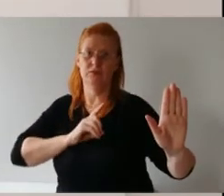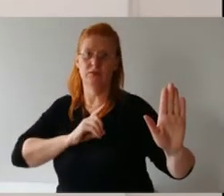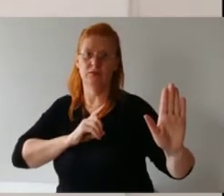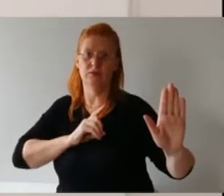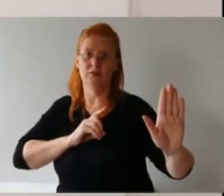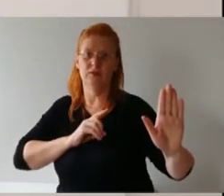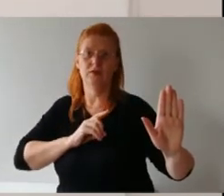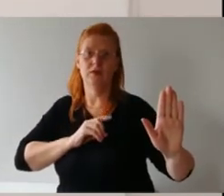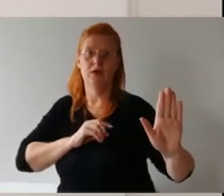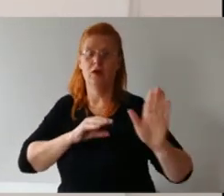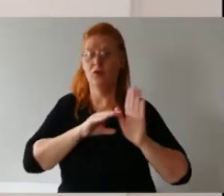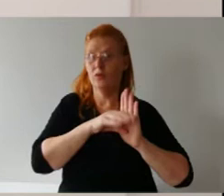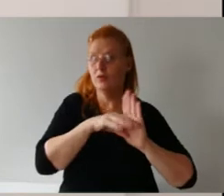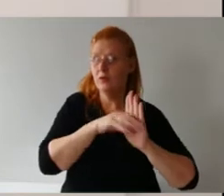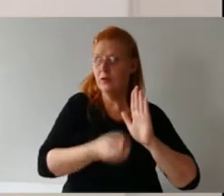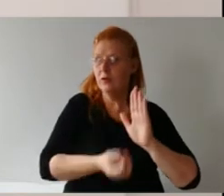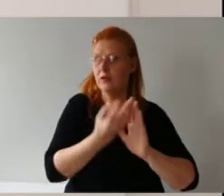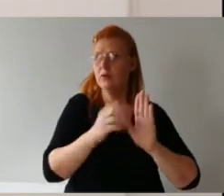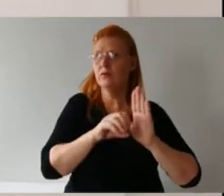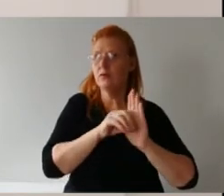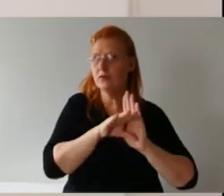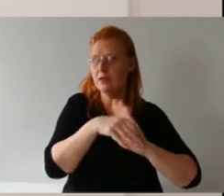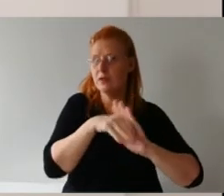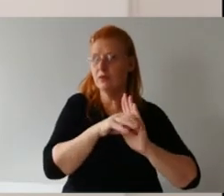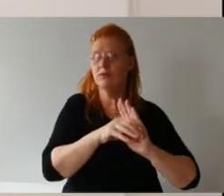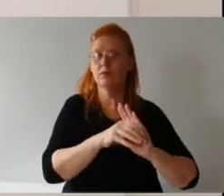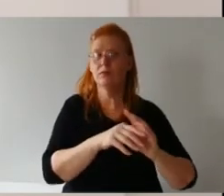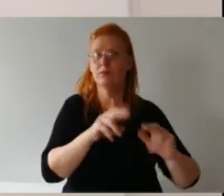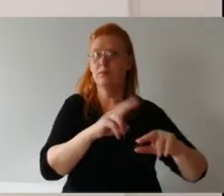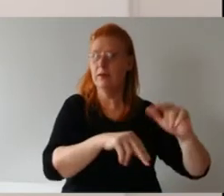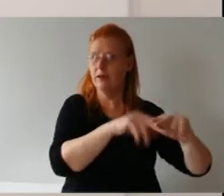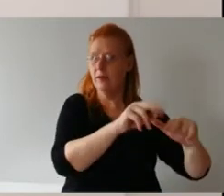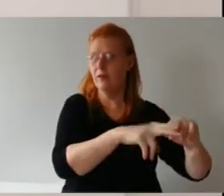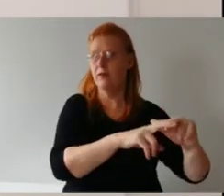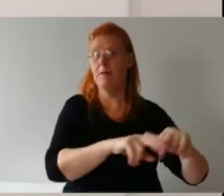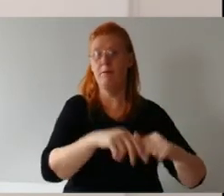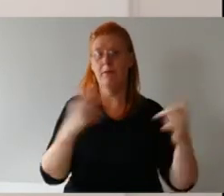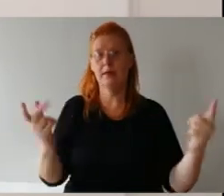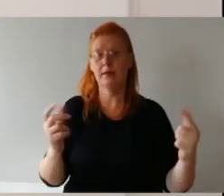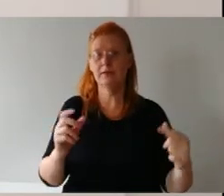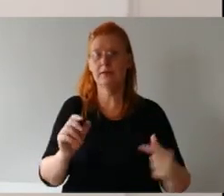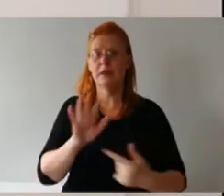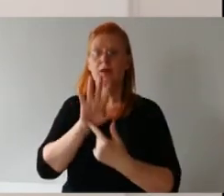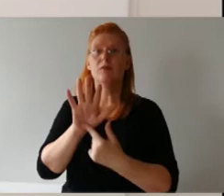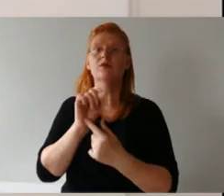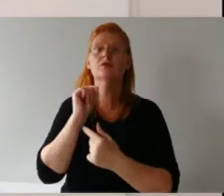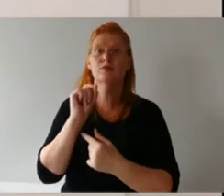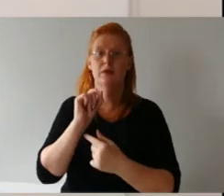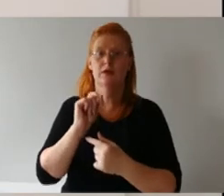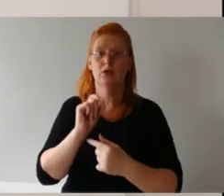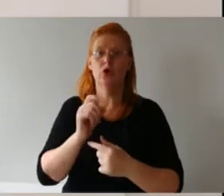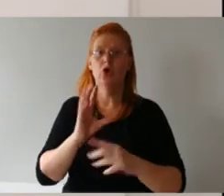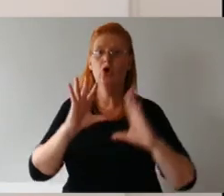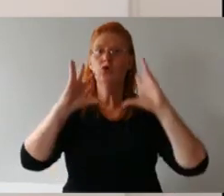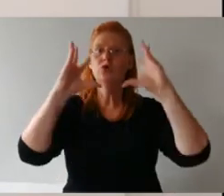de participar desse objeto, porque eu estou criando um conceito do objeto. Mas o que eles tentam explicar é que todos